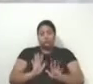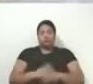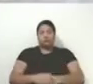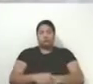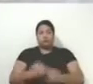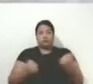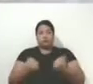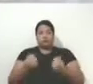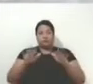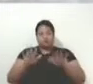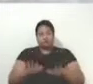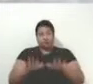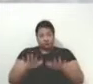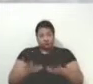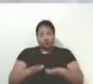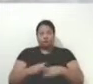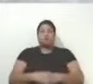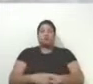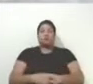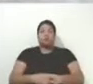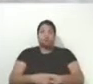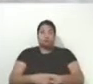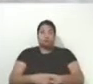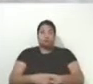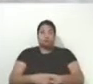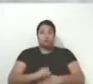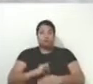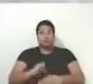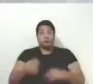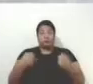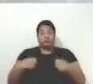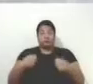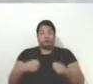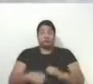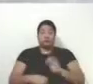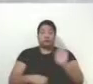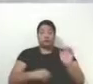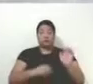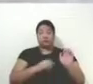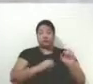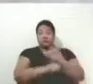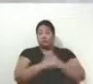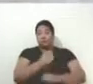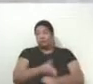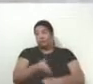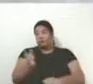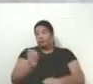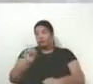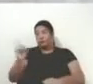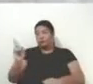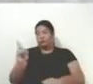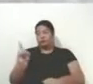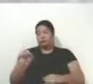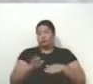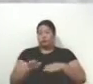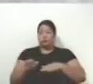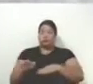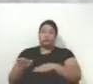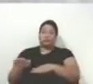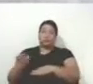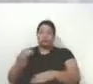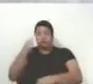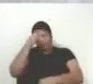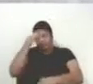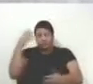disciplinados, e, quando tiver que sair da mão esquerda, ir para a direita em fila única, precavendo a entrada dos